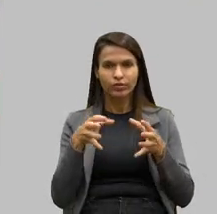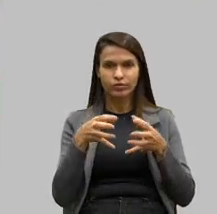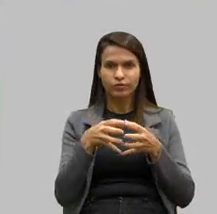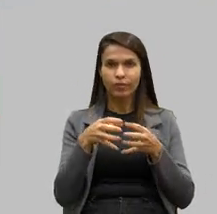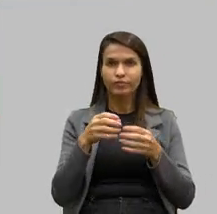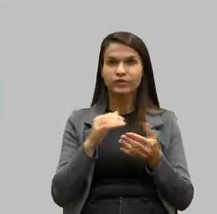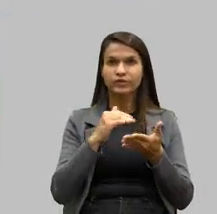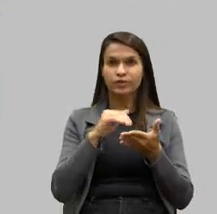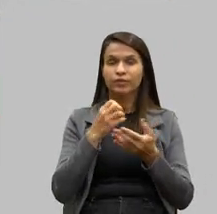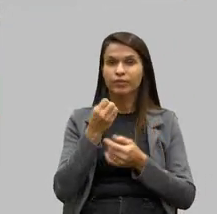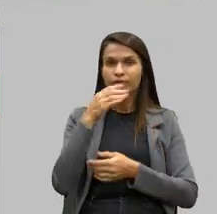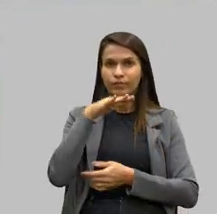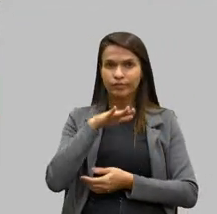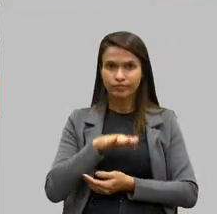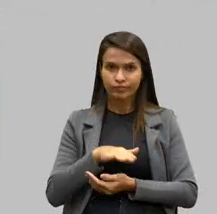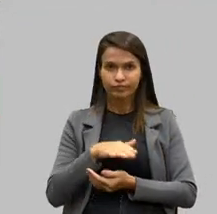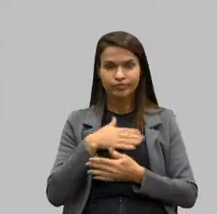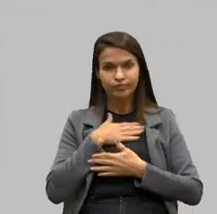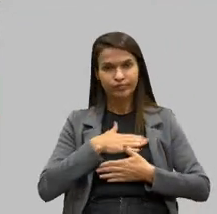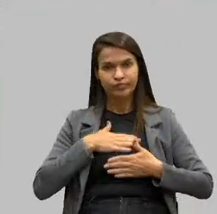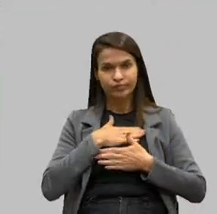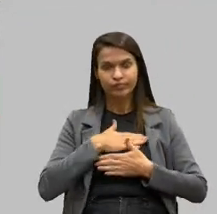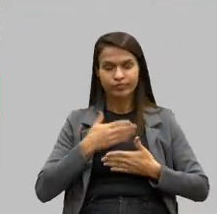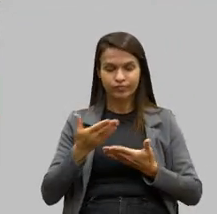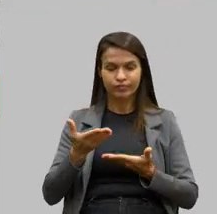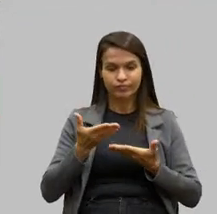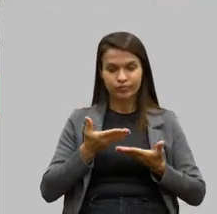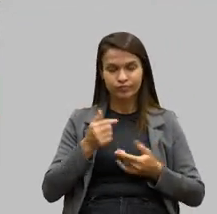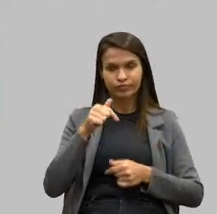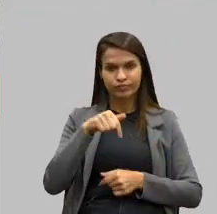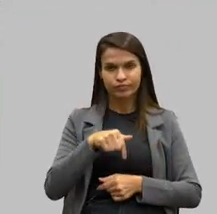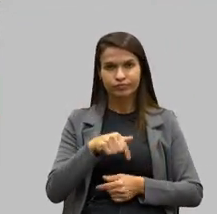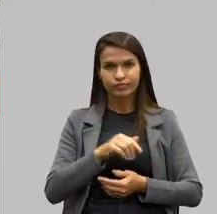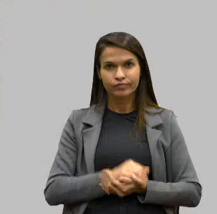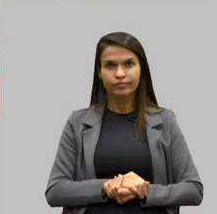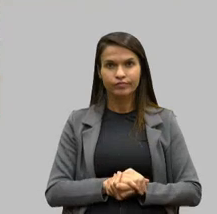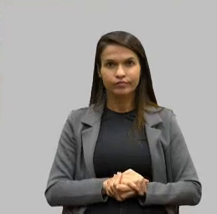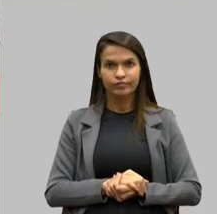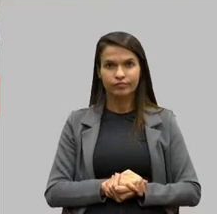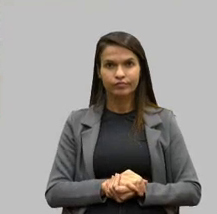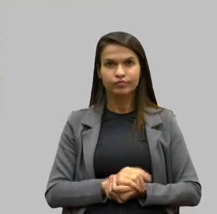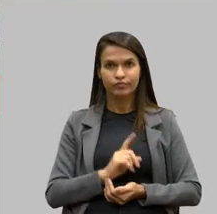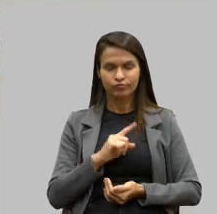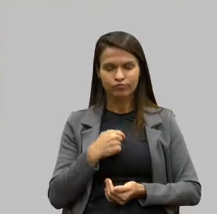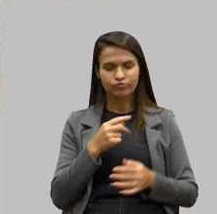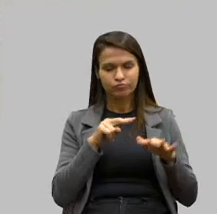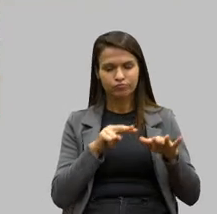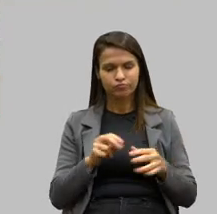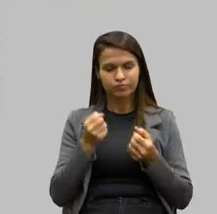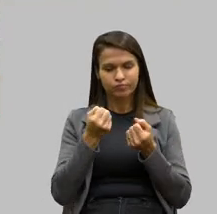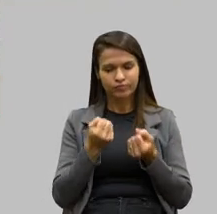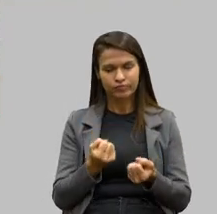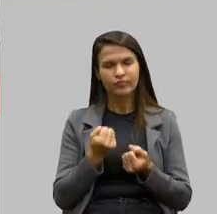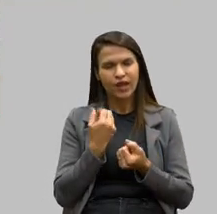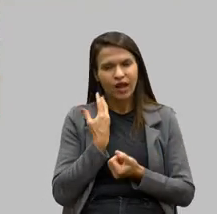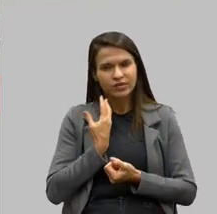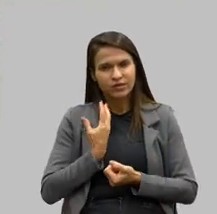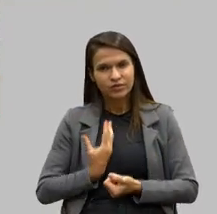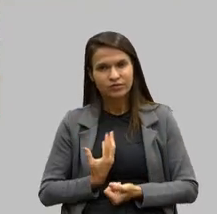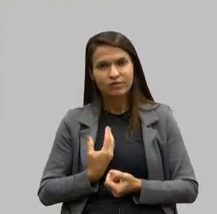Parabéns. Satisfação em recebê-lo aqui. Nós estamos aqui numa semana pesada, cansativa, mas